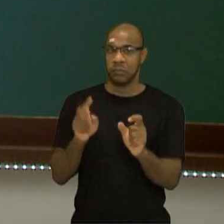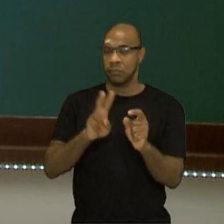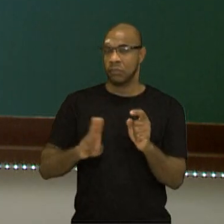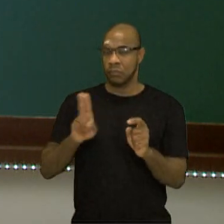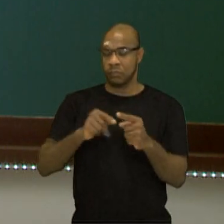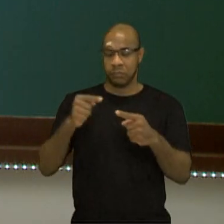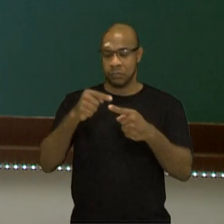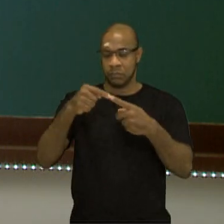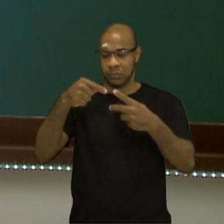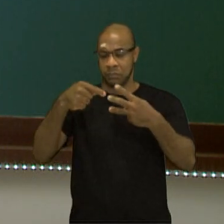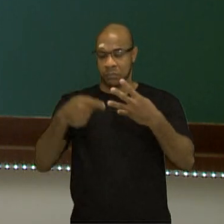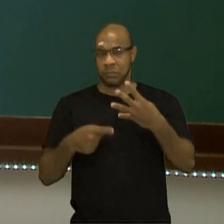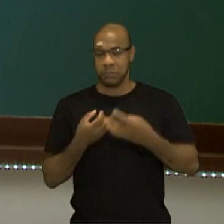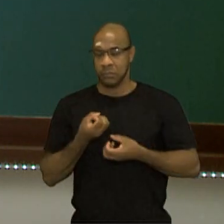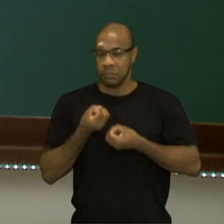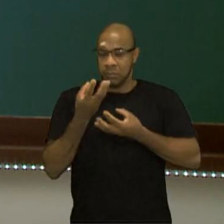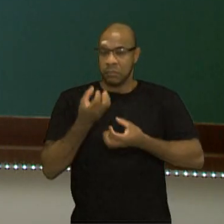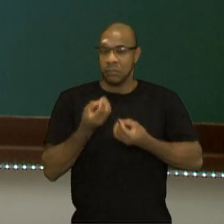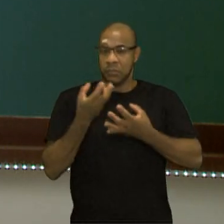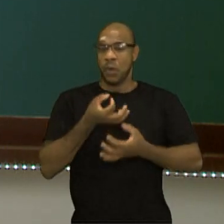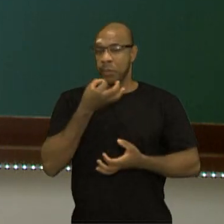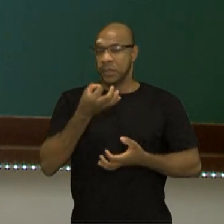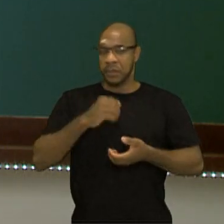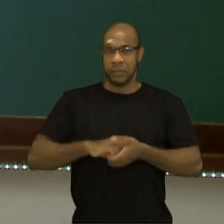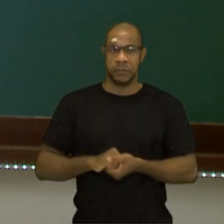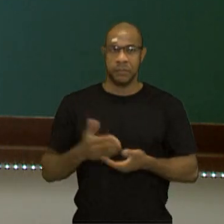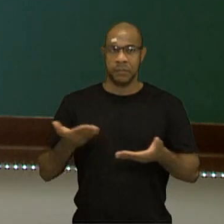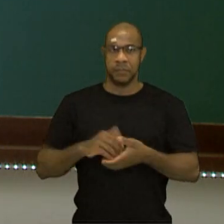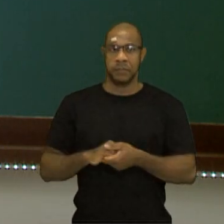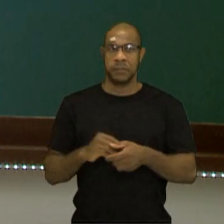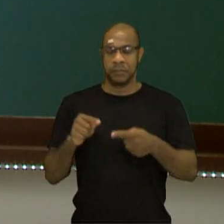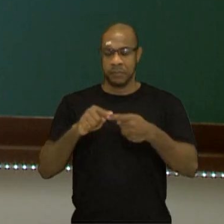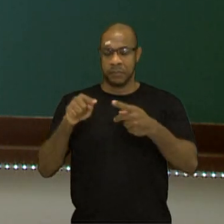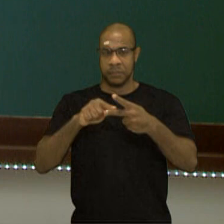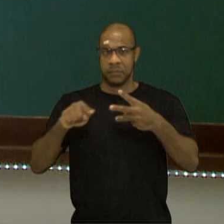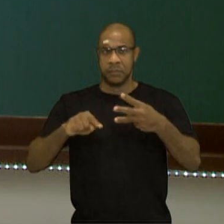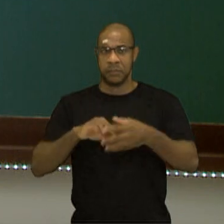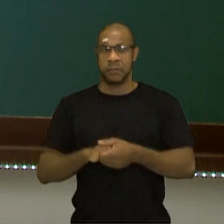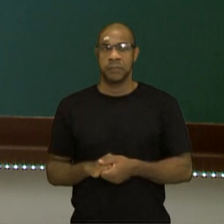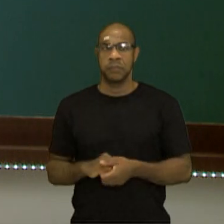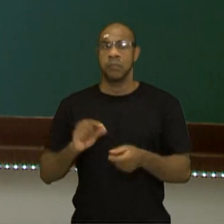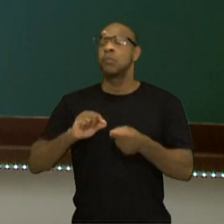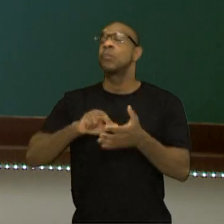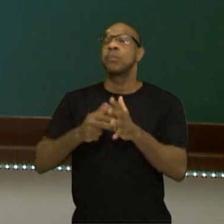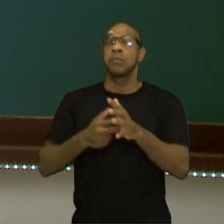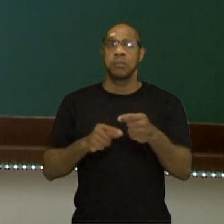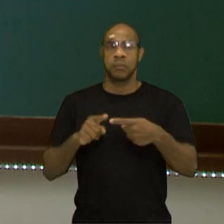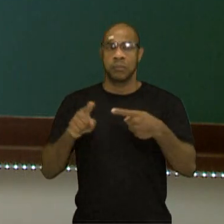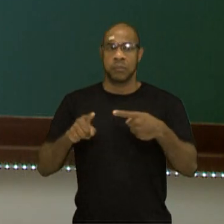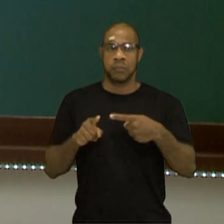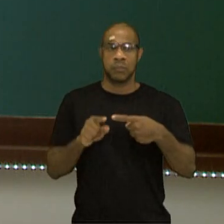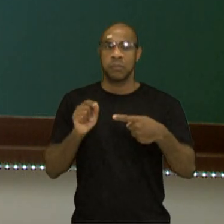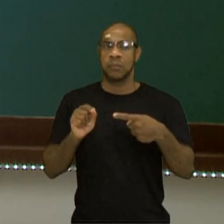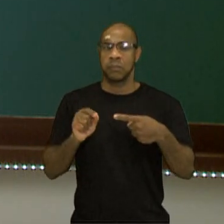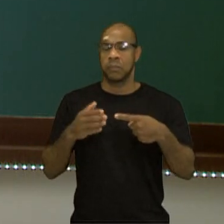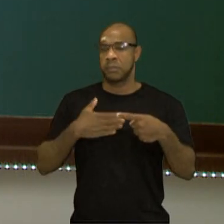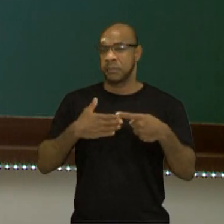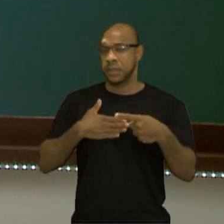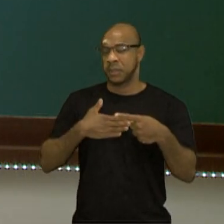usamos para expressar a nossa opinião. Então, registre aí no seu caderno. O que significa in my